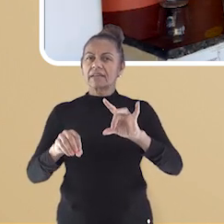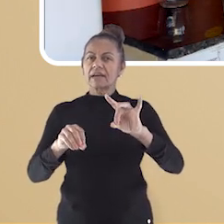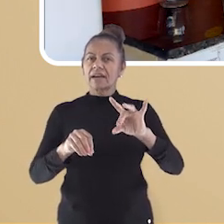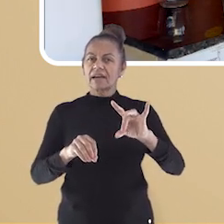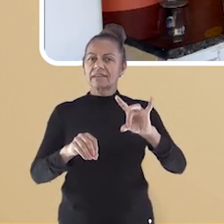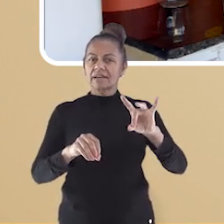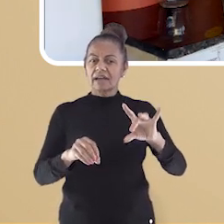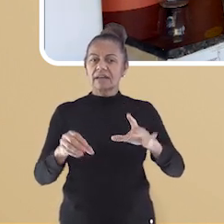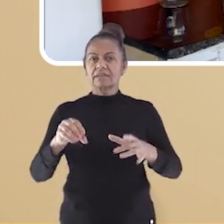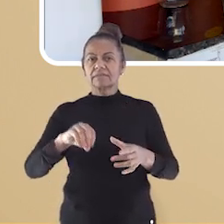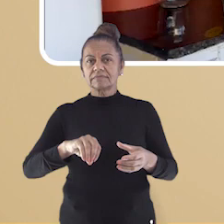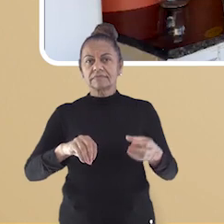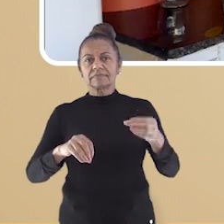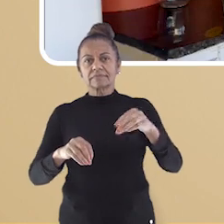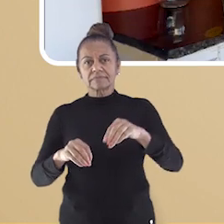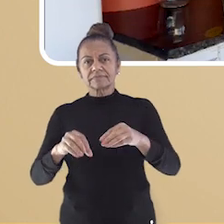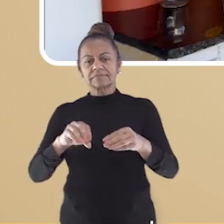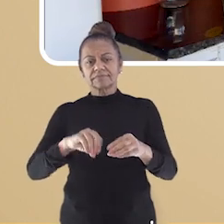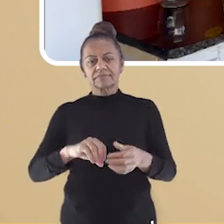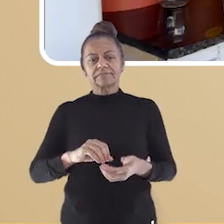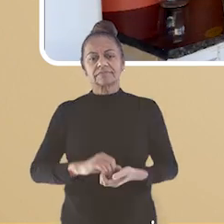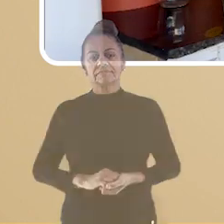batendo.